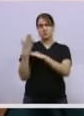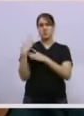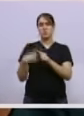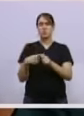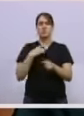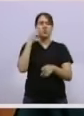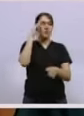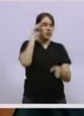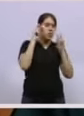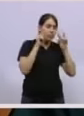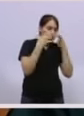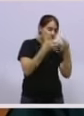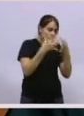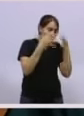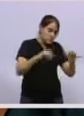para a cruz.